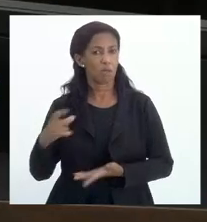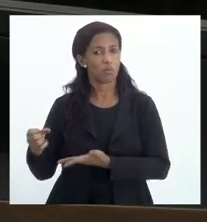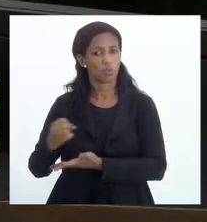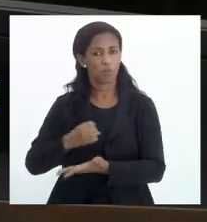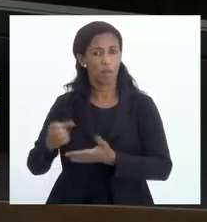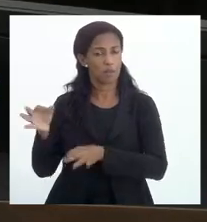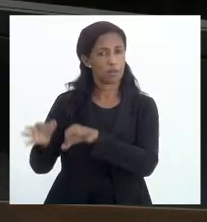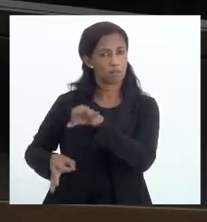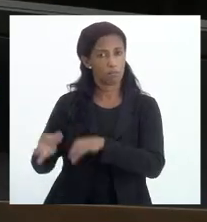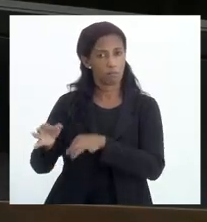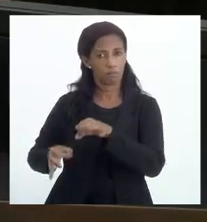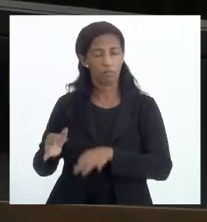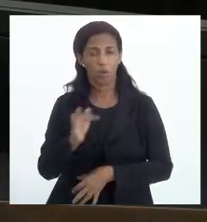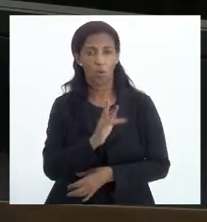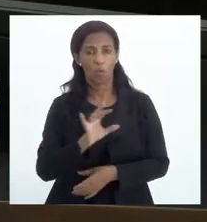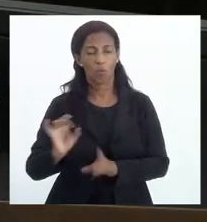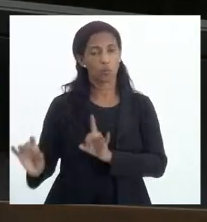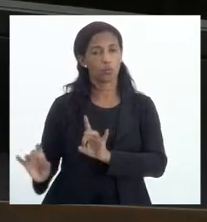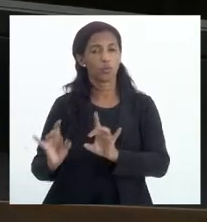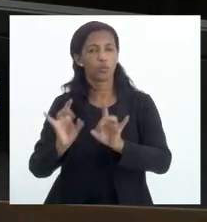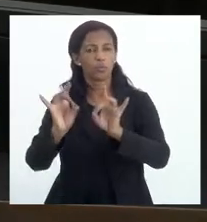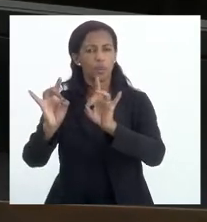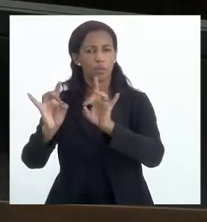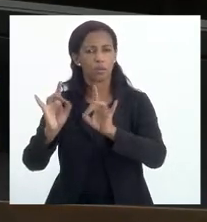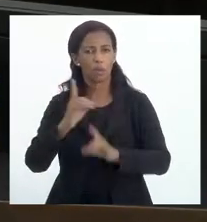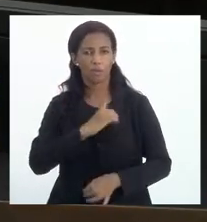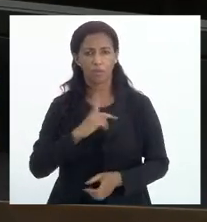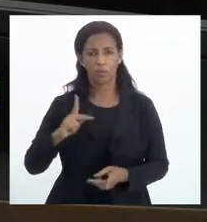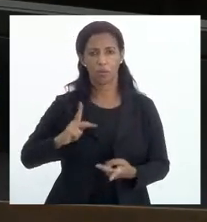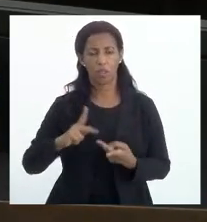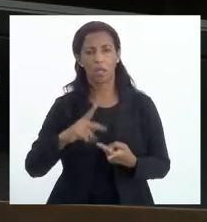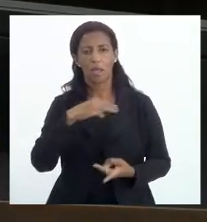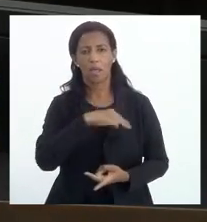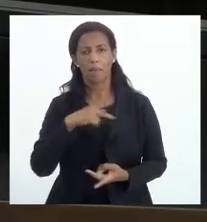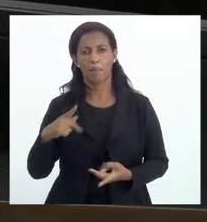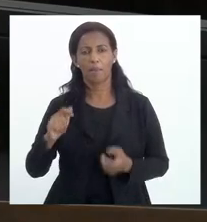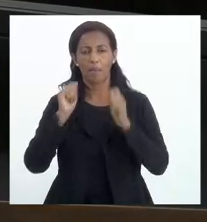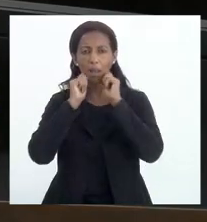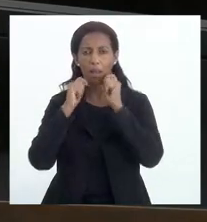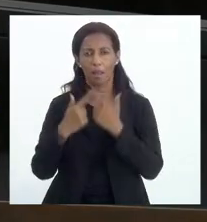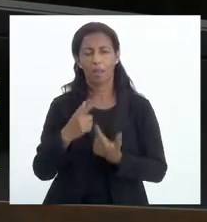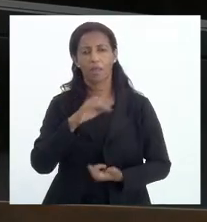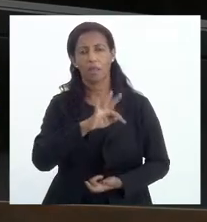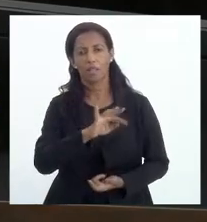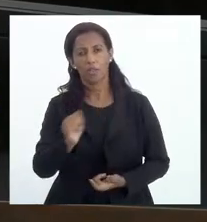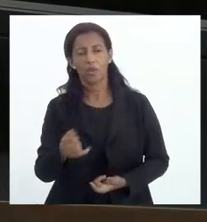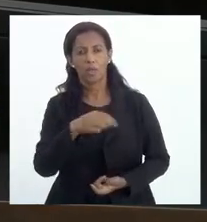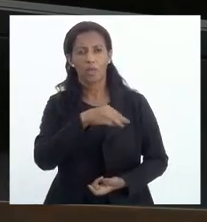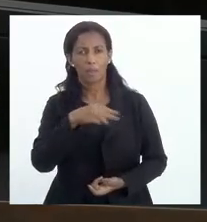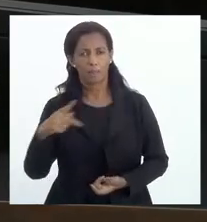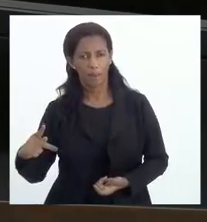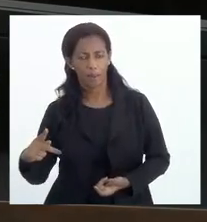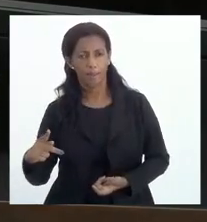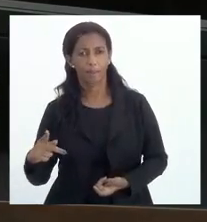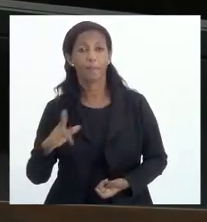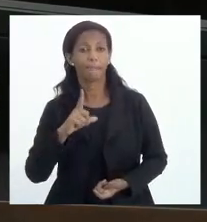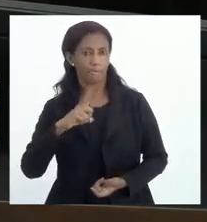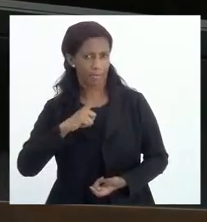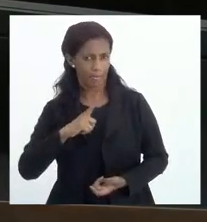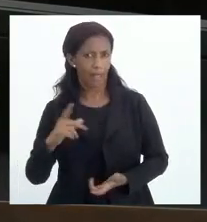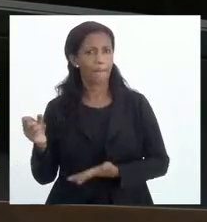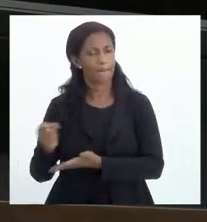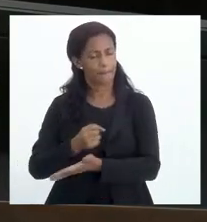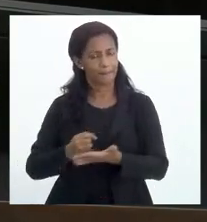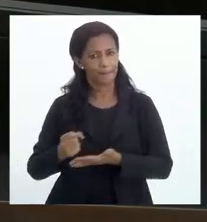Nós colocamos os fundos especiais, Defensoria, MP, ALERJ, TJMP, nós temos